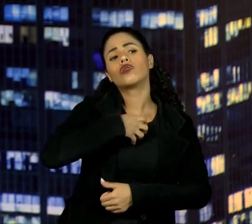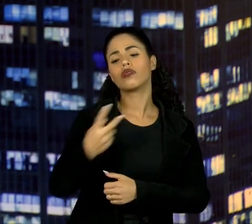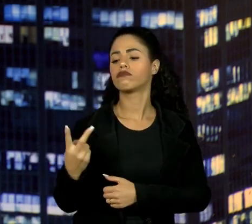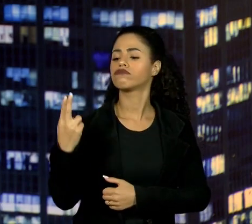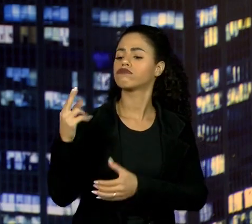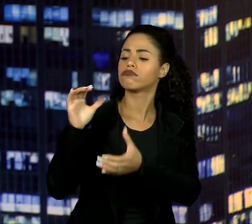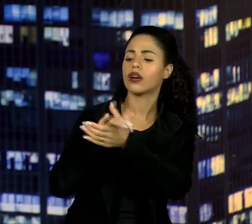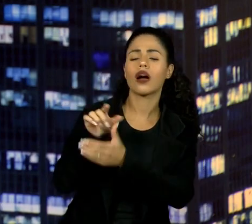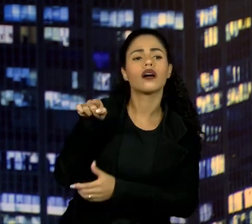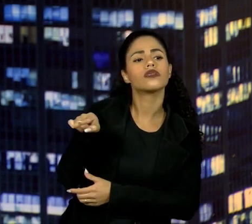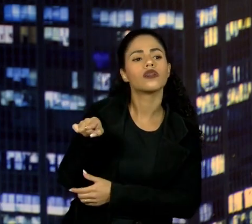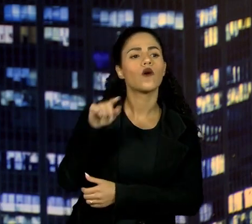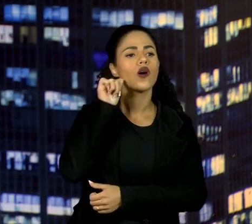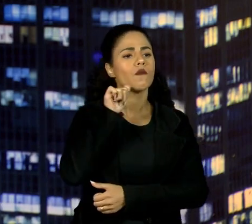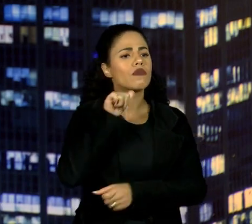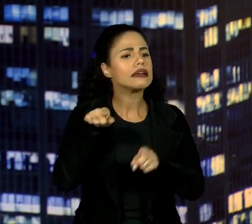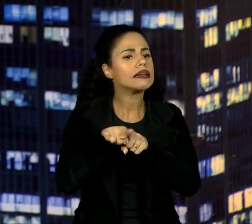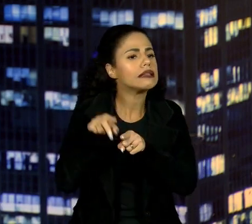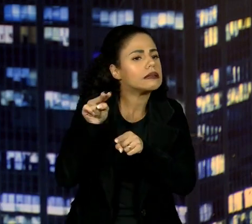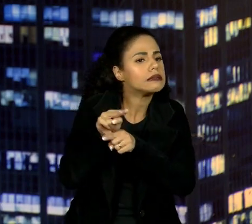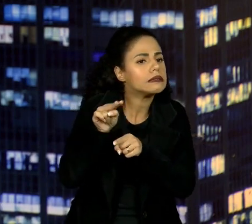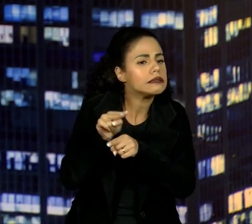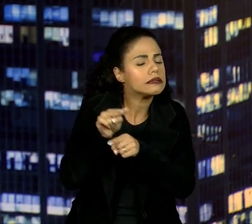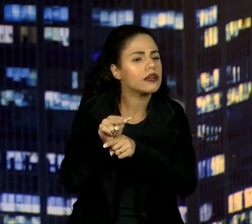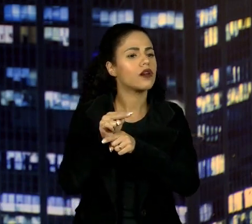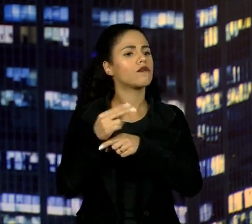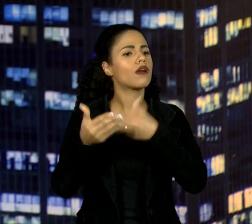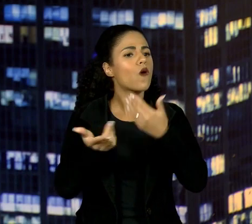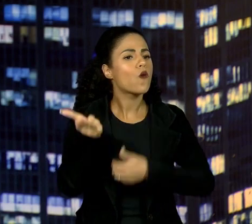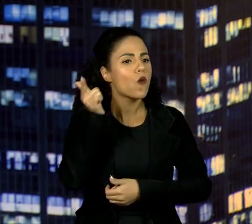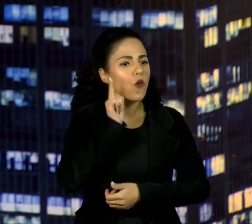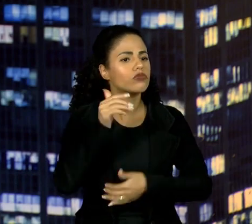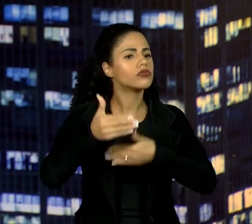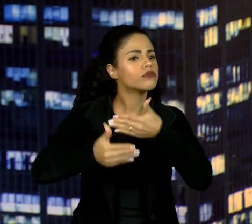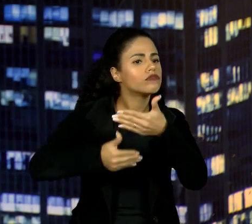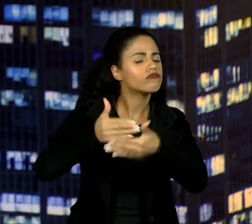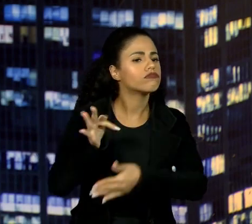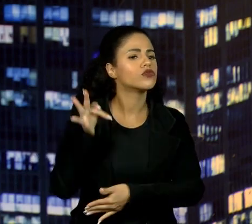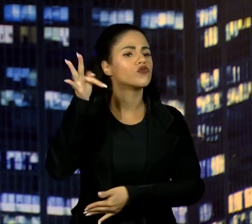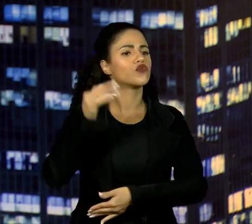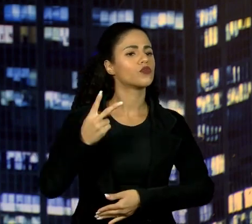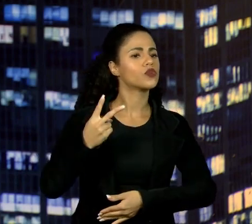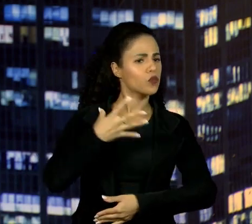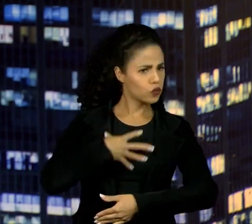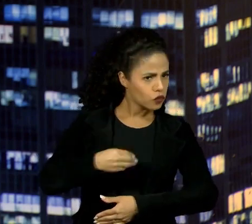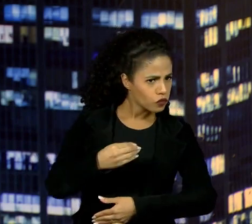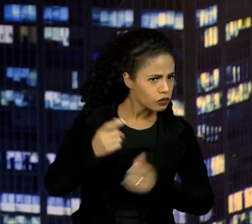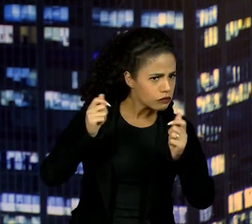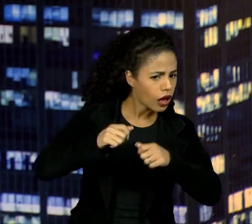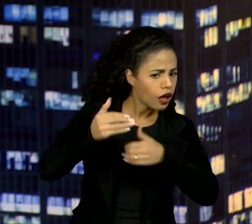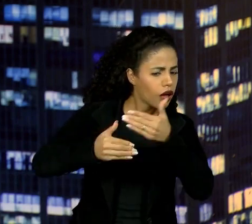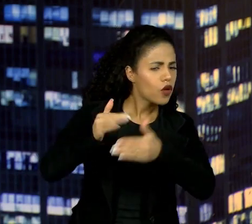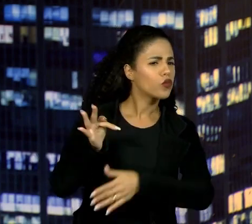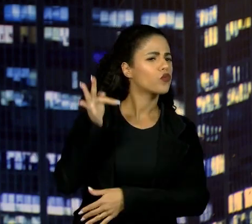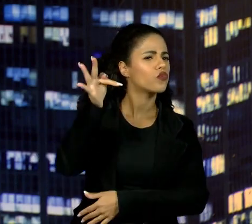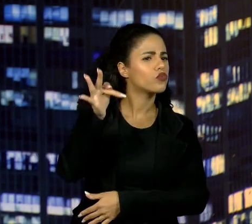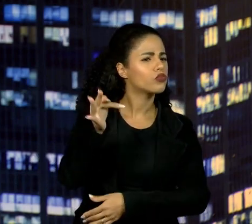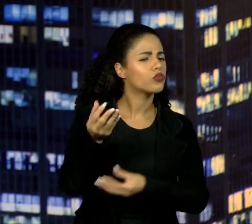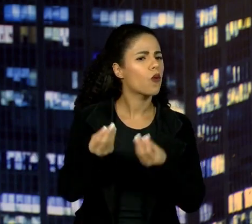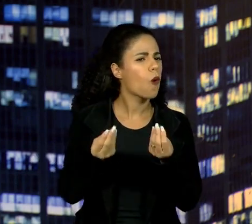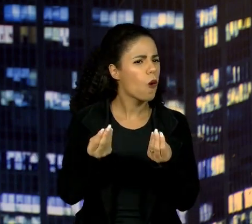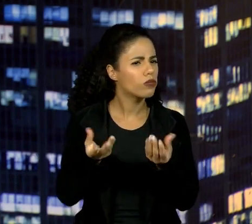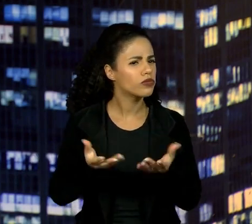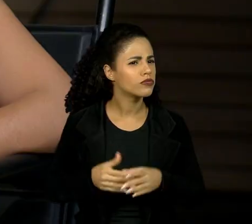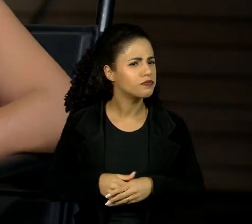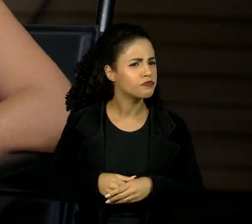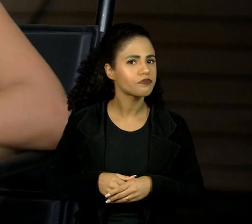casal ou dessa mulher preservar essa fertilidade para um segundo filho ou para um adiamento dessa maternidade mesmo, se ela assim